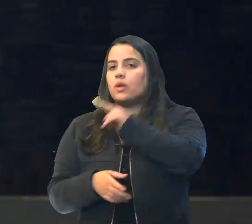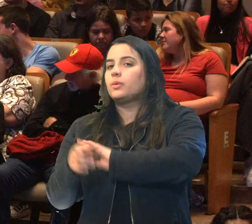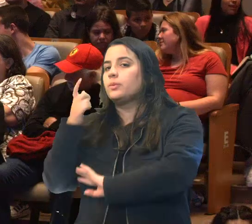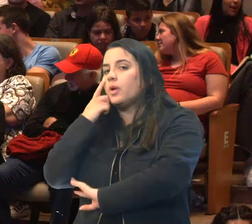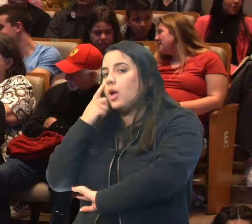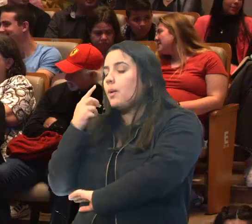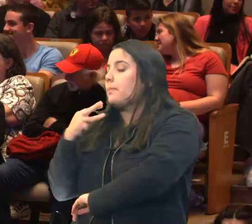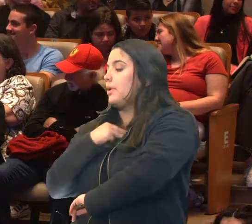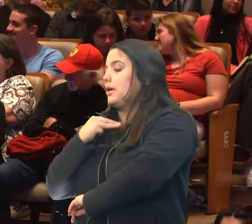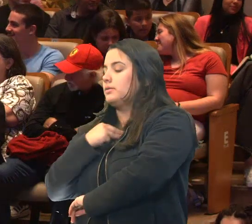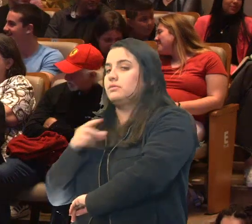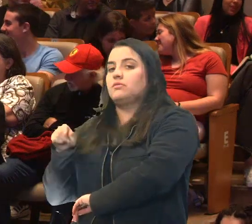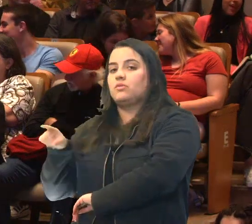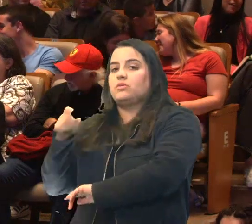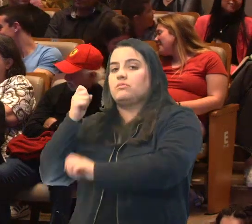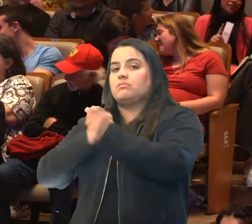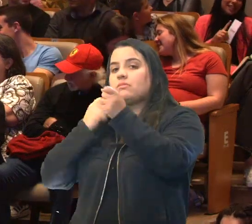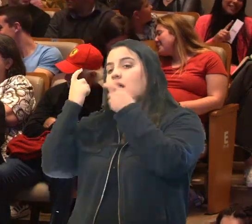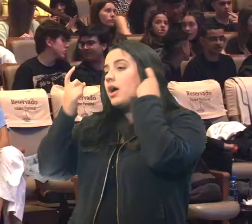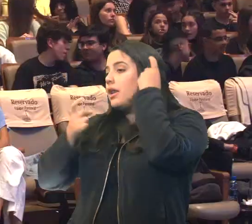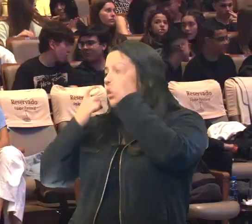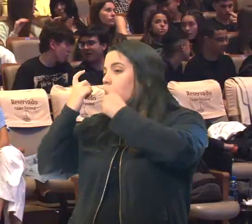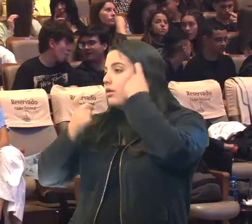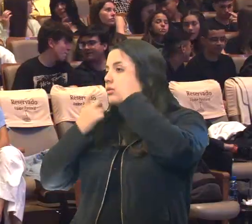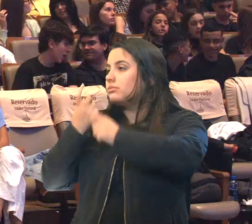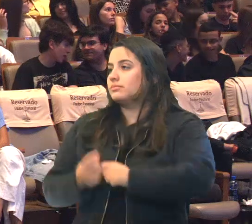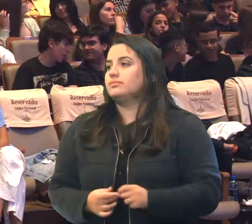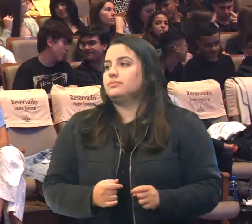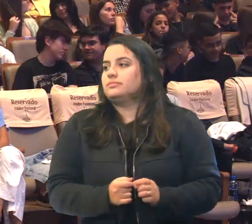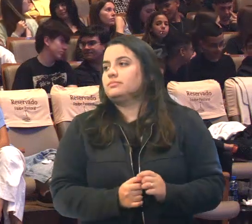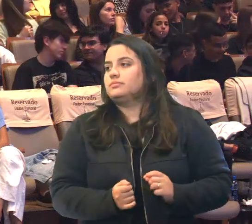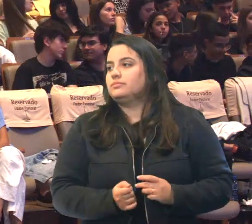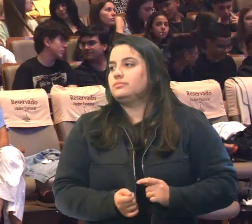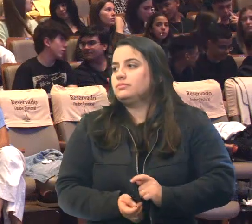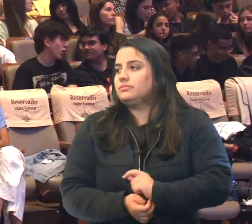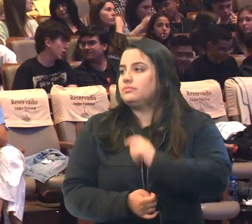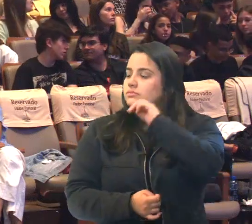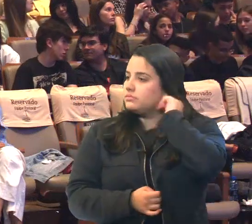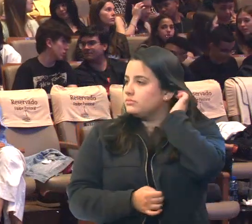Marta, você está preocupada.